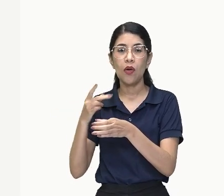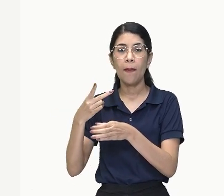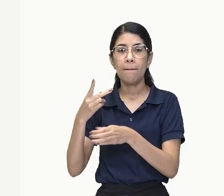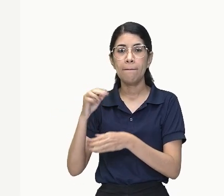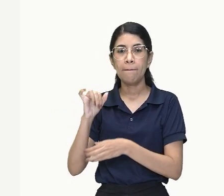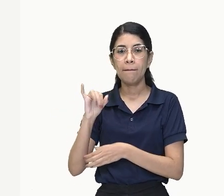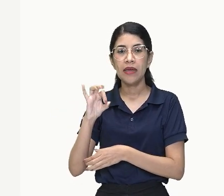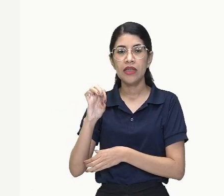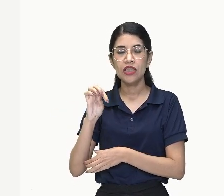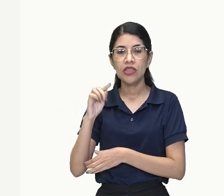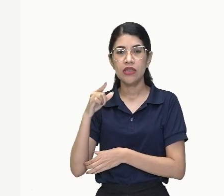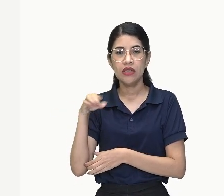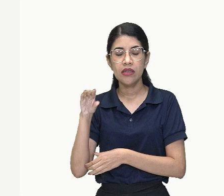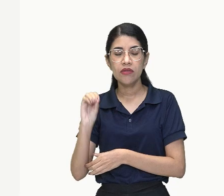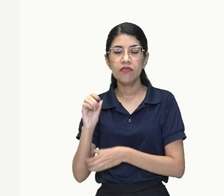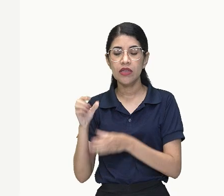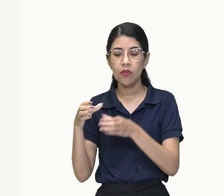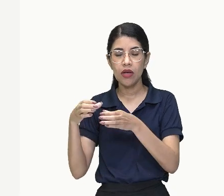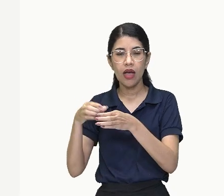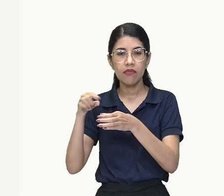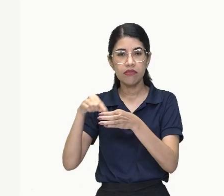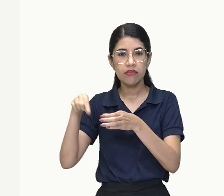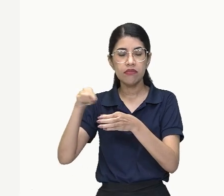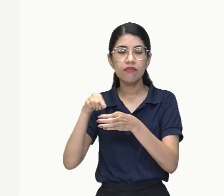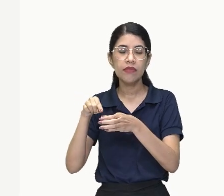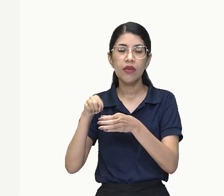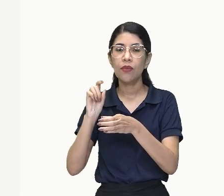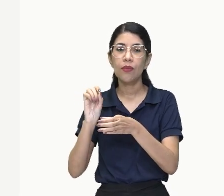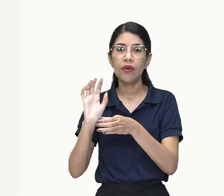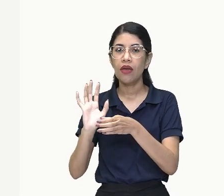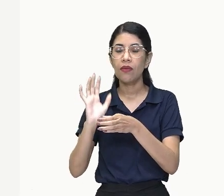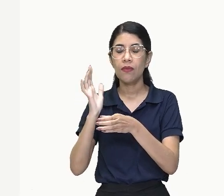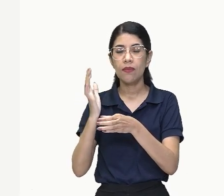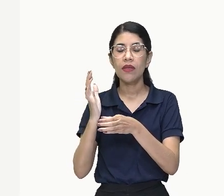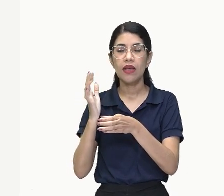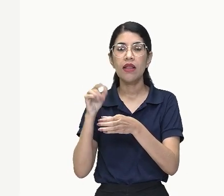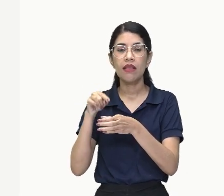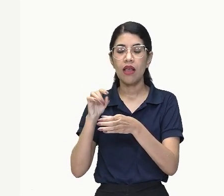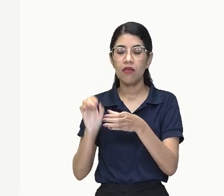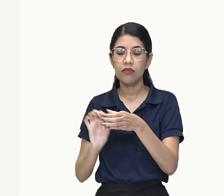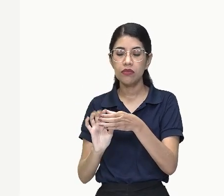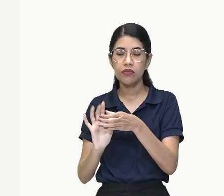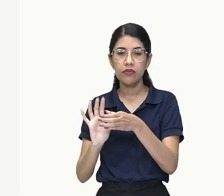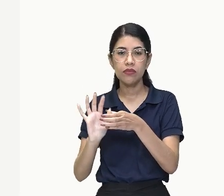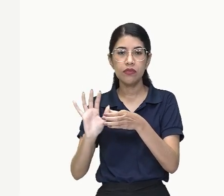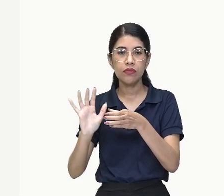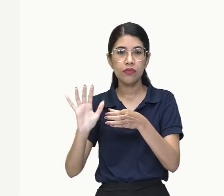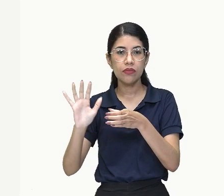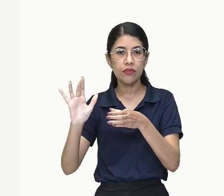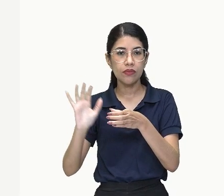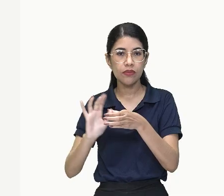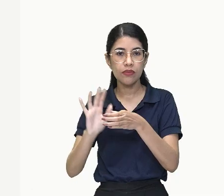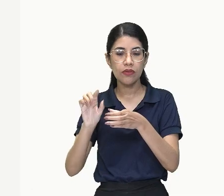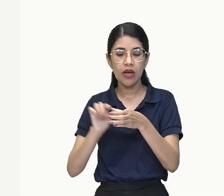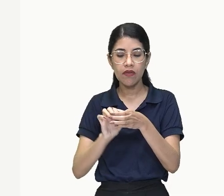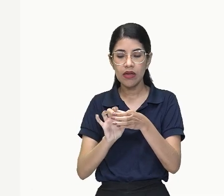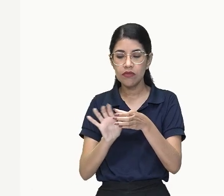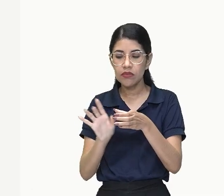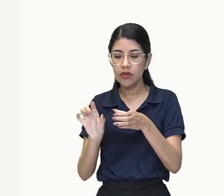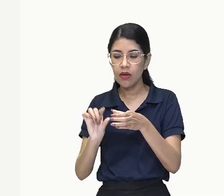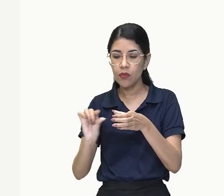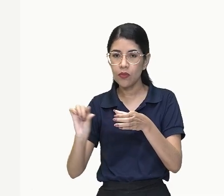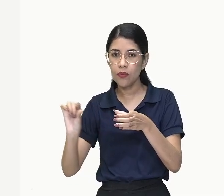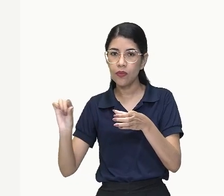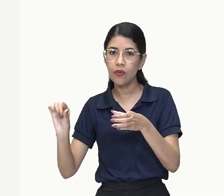pistão. Então, dentro do cilindro, o que vai acontecer? O vapor de água vai se expandir, empurrar o pistão, que